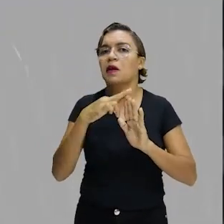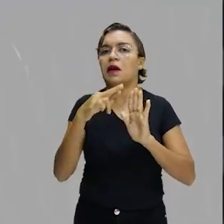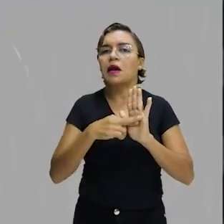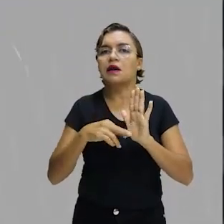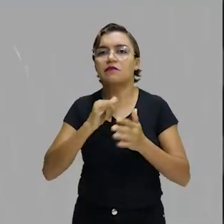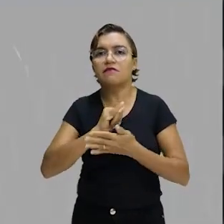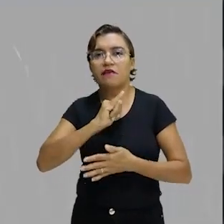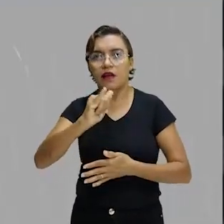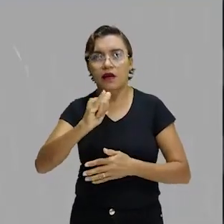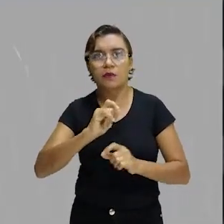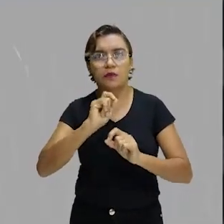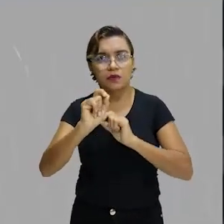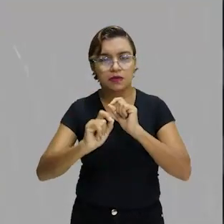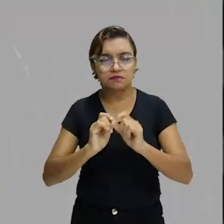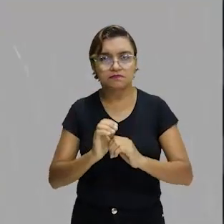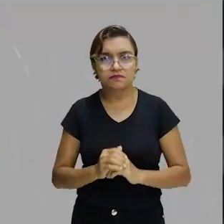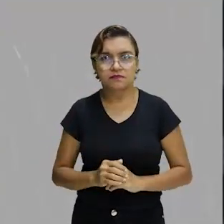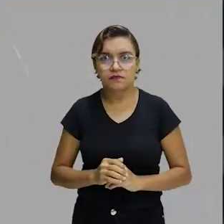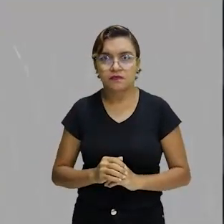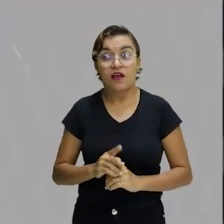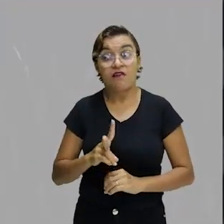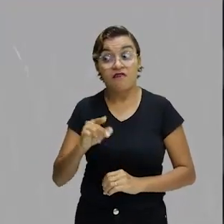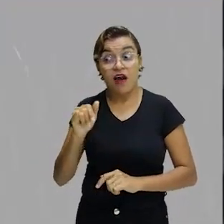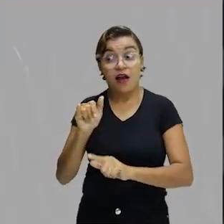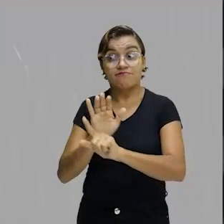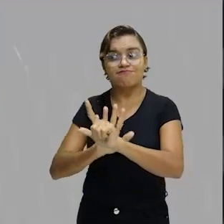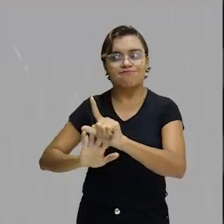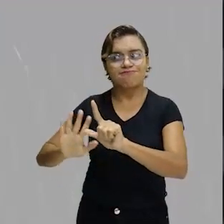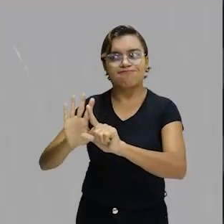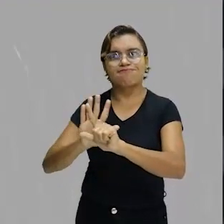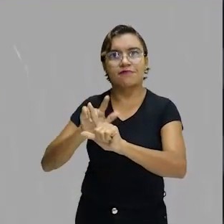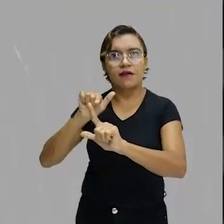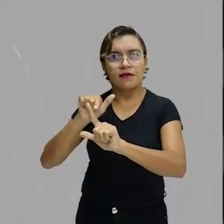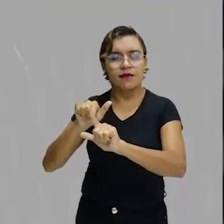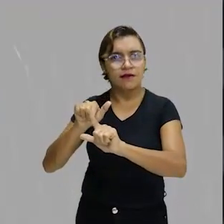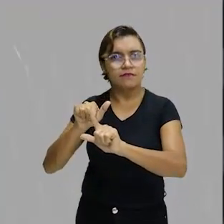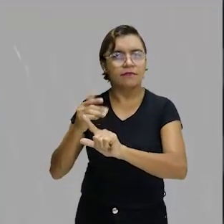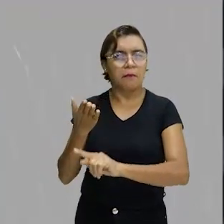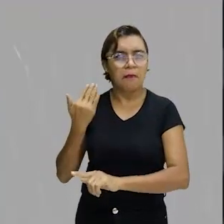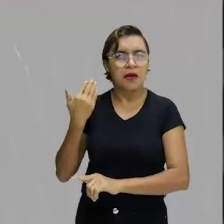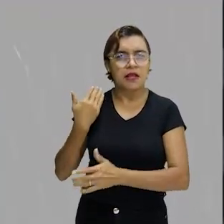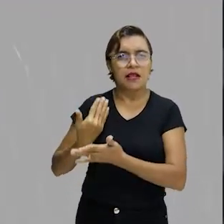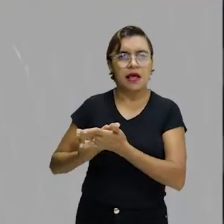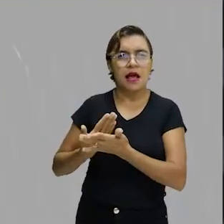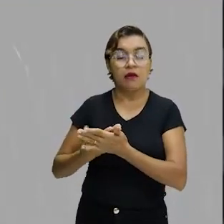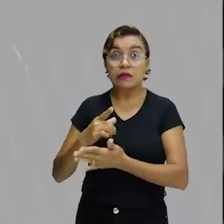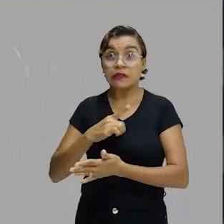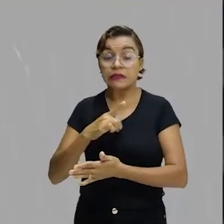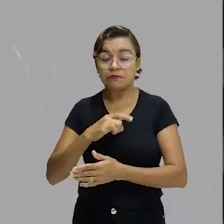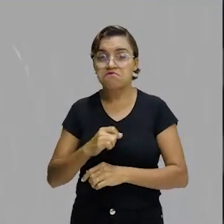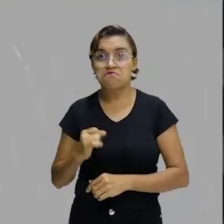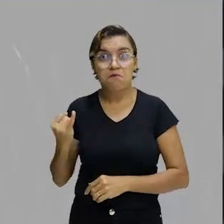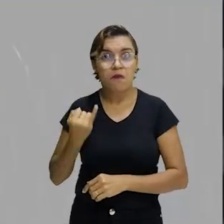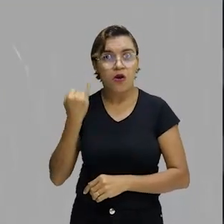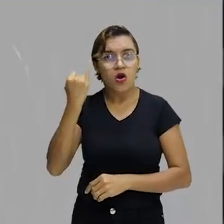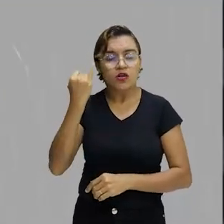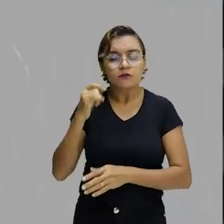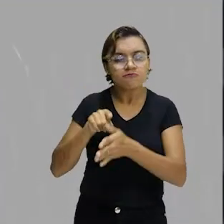você, dá um Gonçalves Dias lá, vai lá na aula. É importante que você pegue a